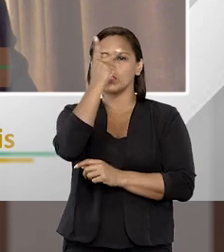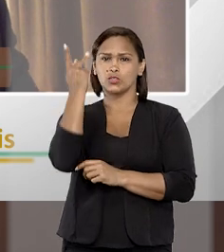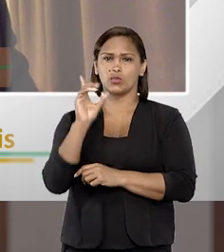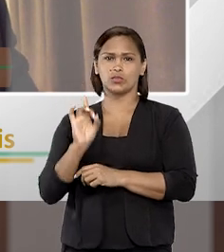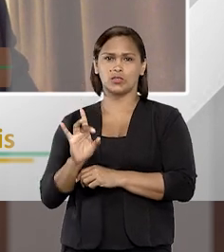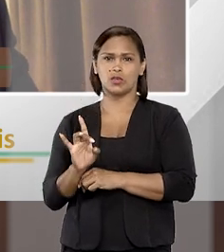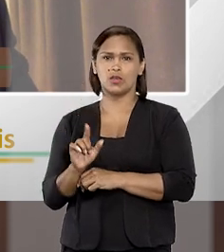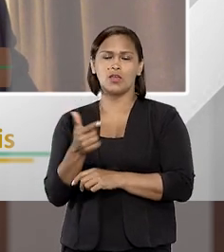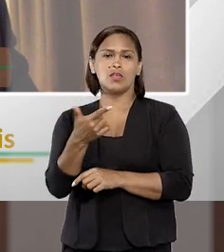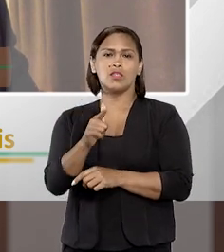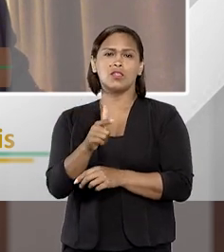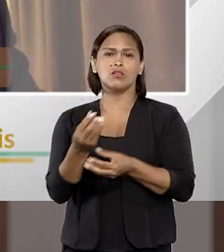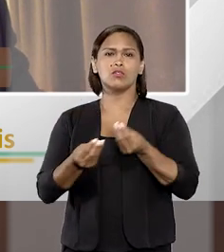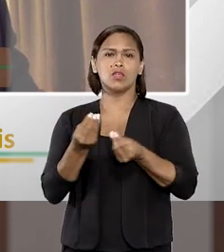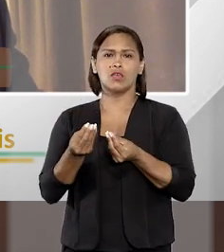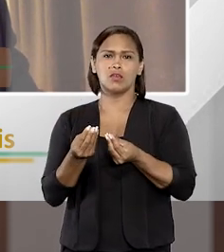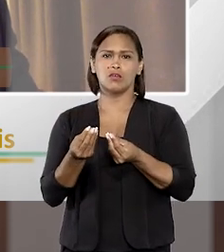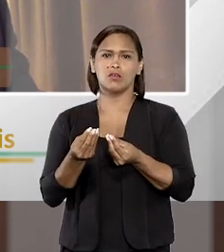pessoa